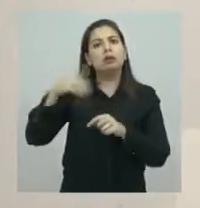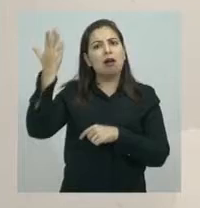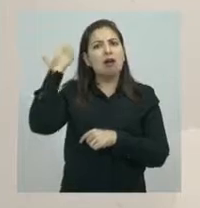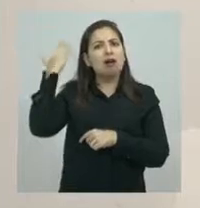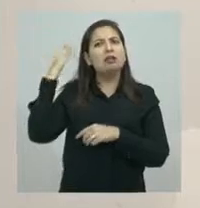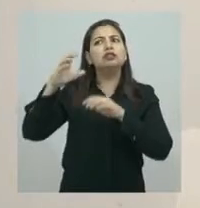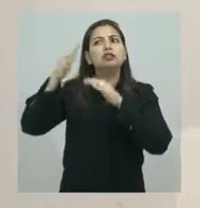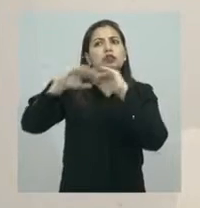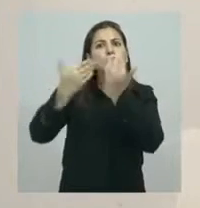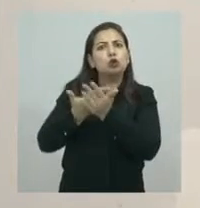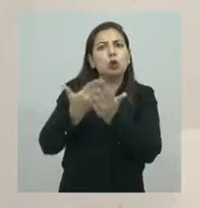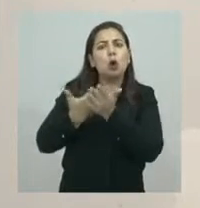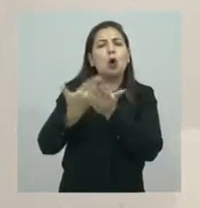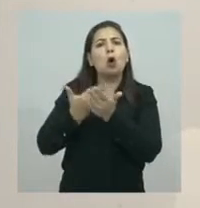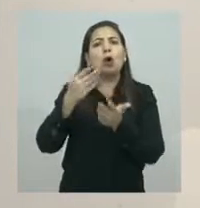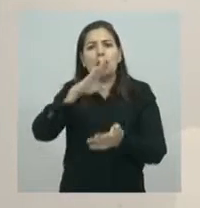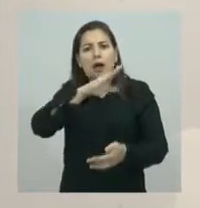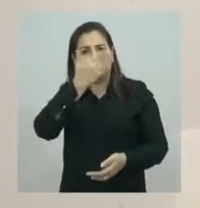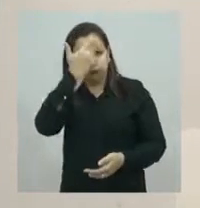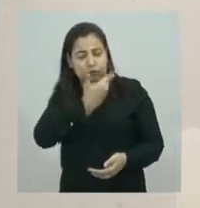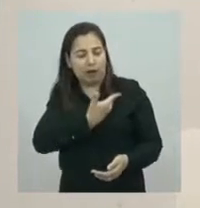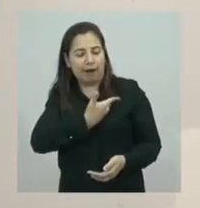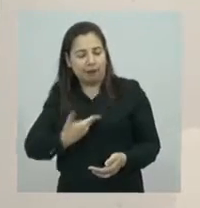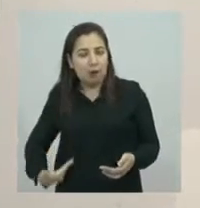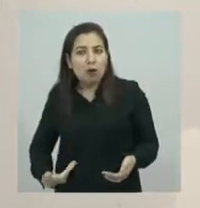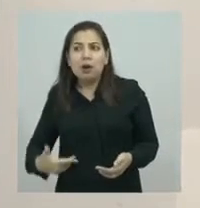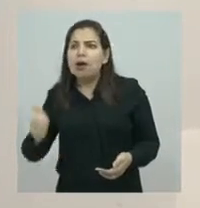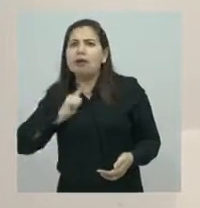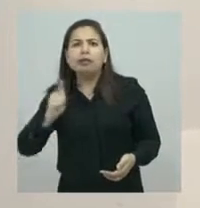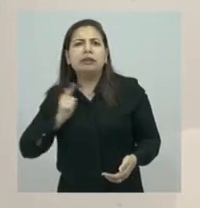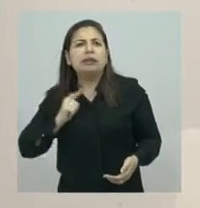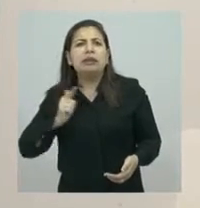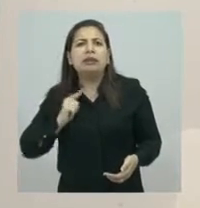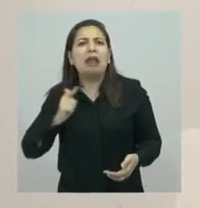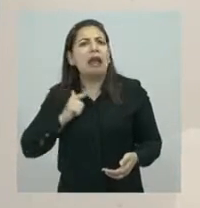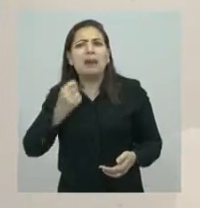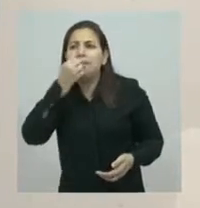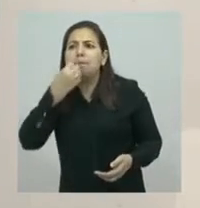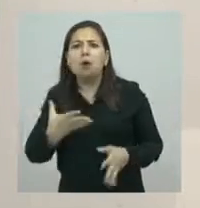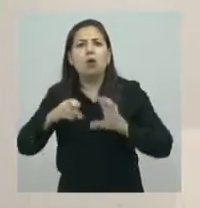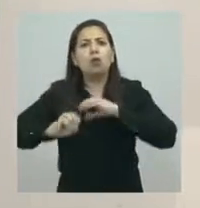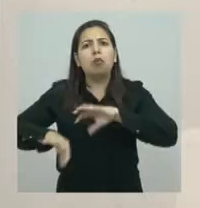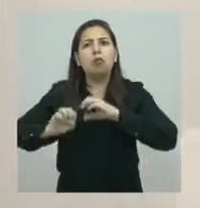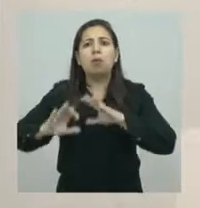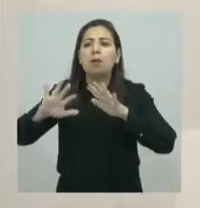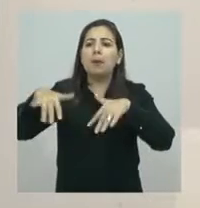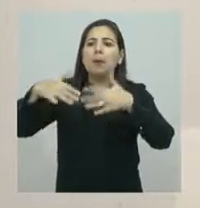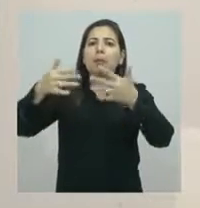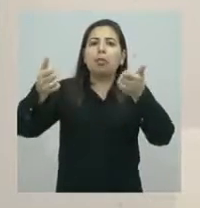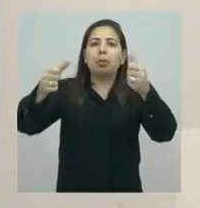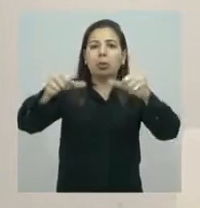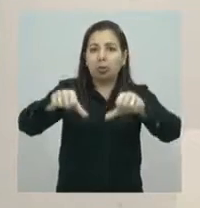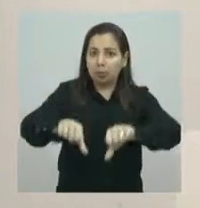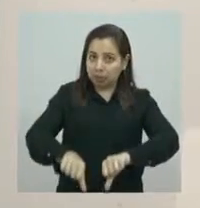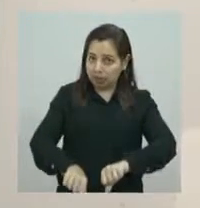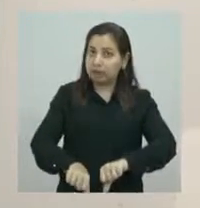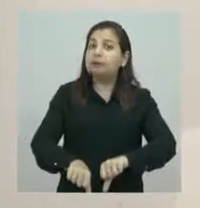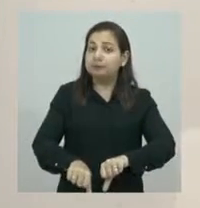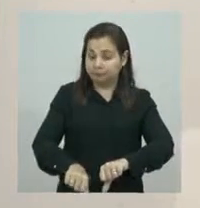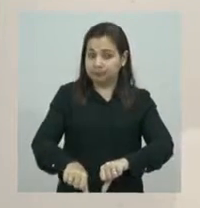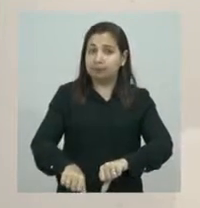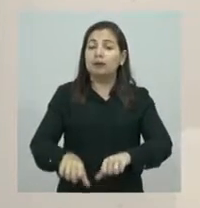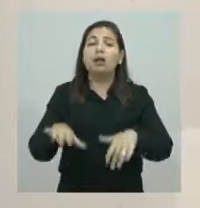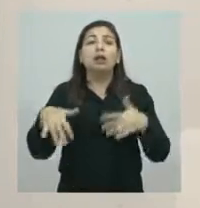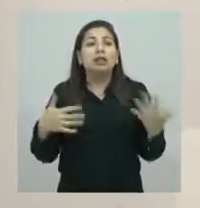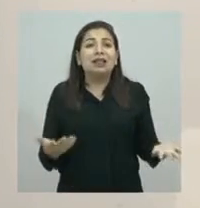estudando a educação, o trabalho que a gente vem fazer é exatamente esse. Nós